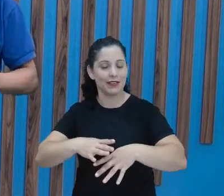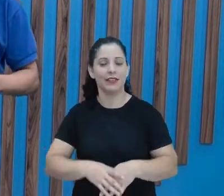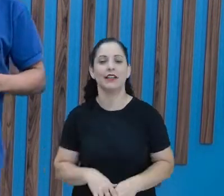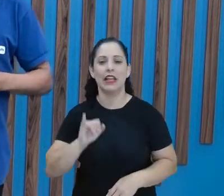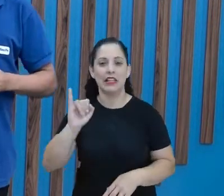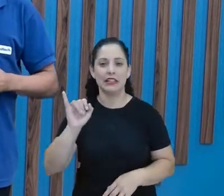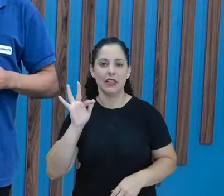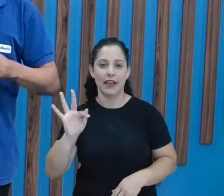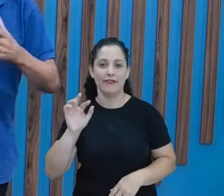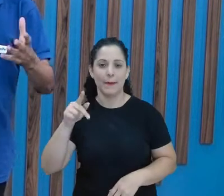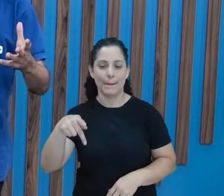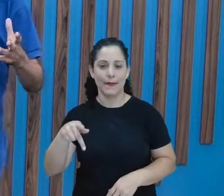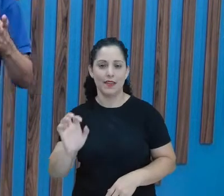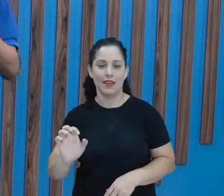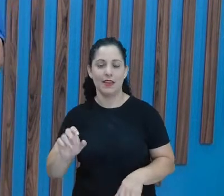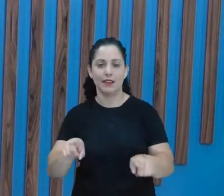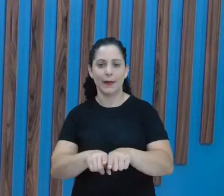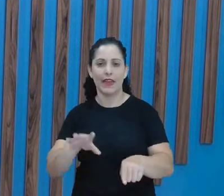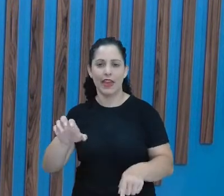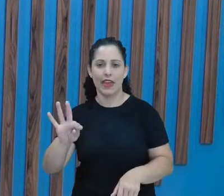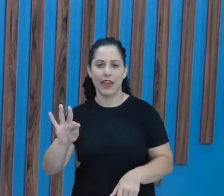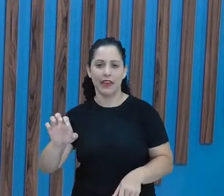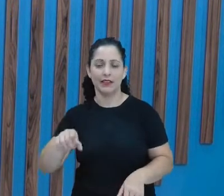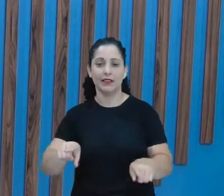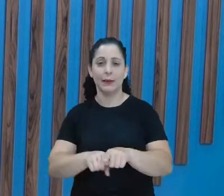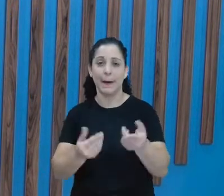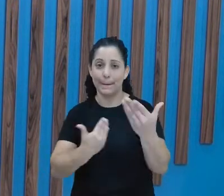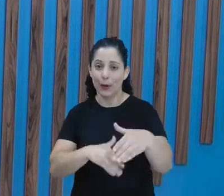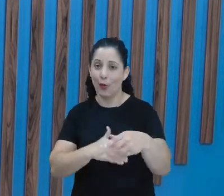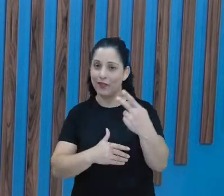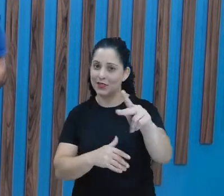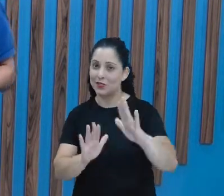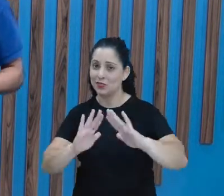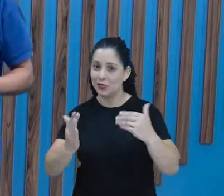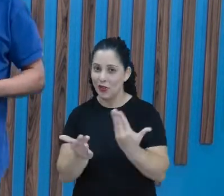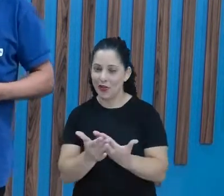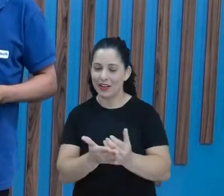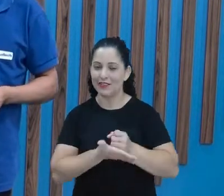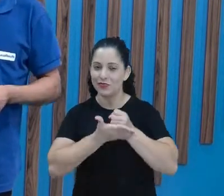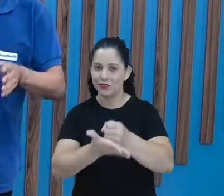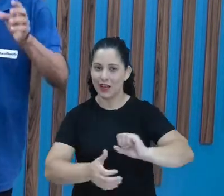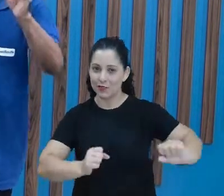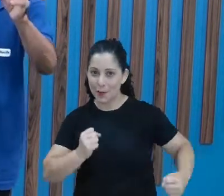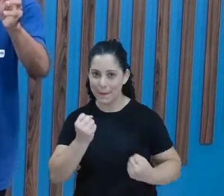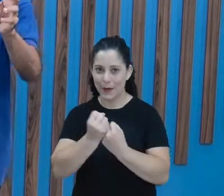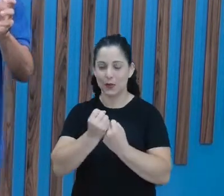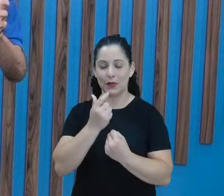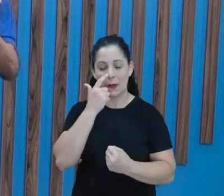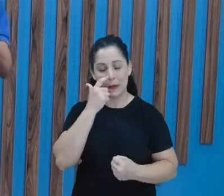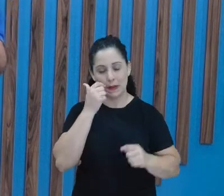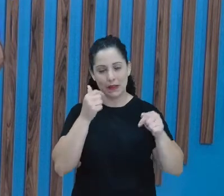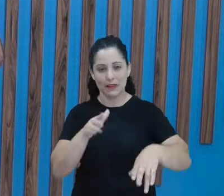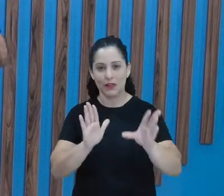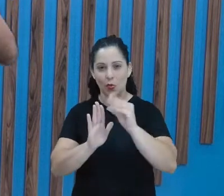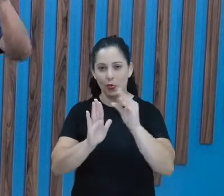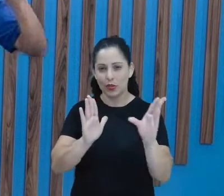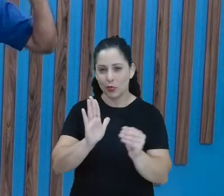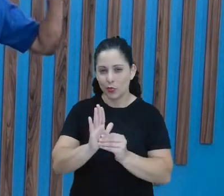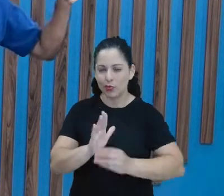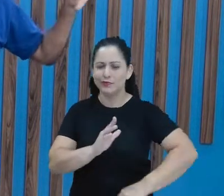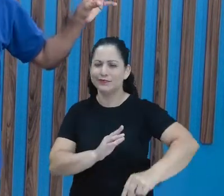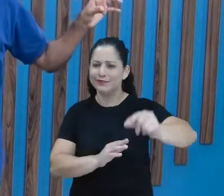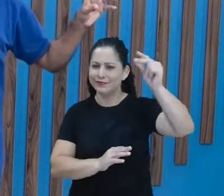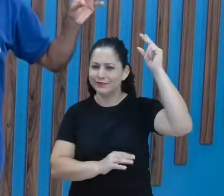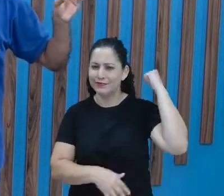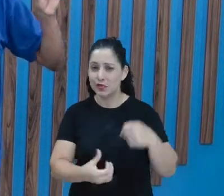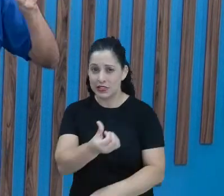também vai ter o ETE, também tem a prova da sua escola, também vai ajudar bastante a ter um suporte. Lembrando que esse conteúdo é um conteúdo que vem lá do